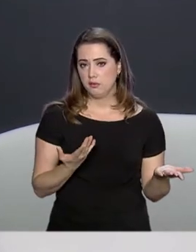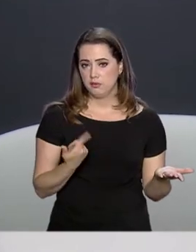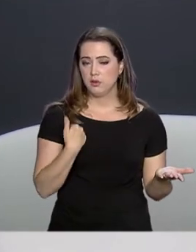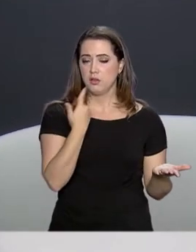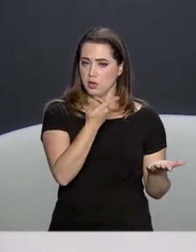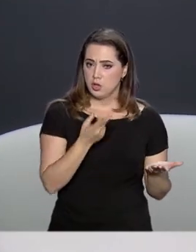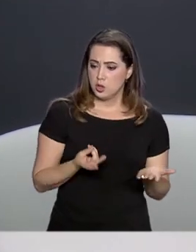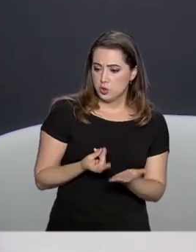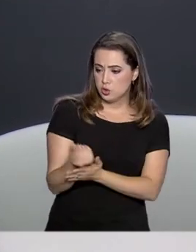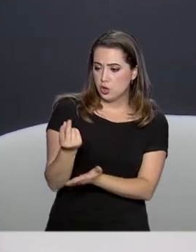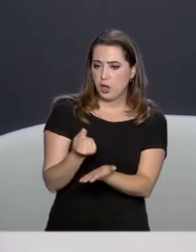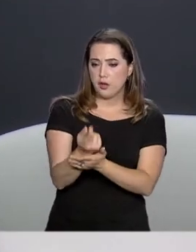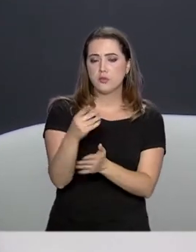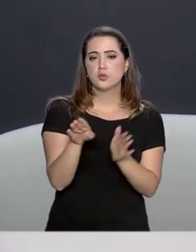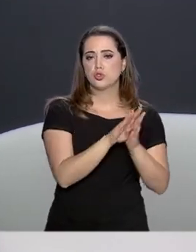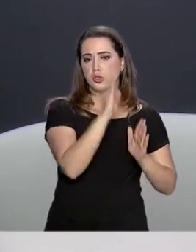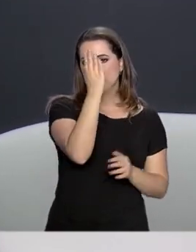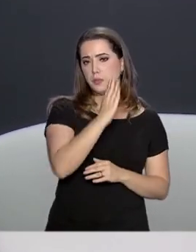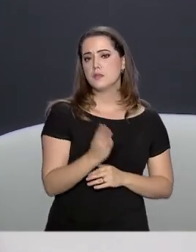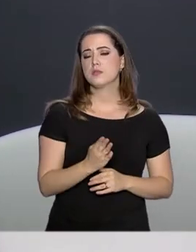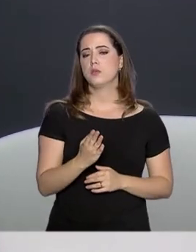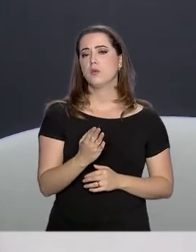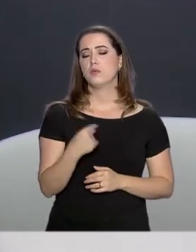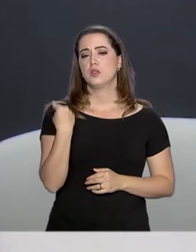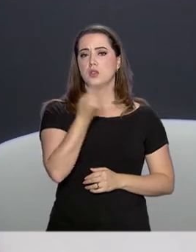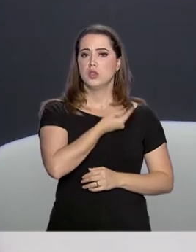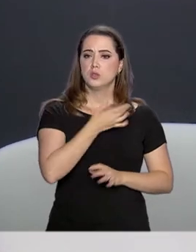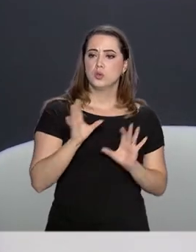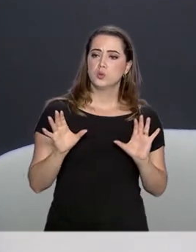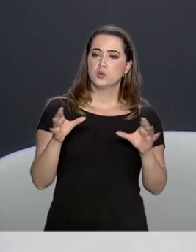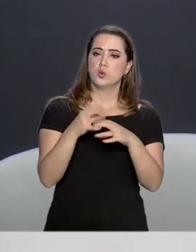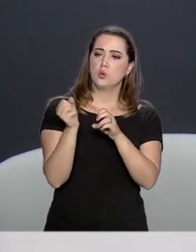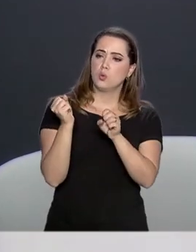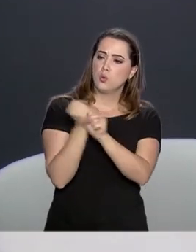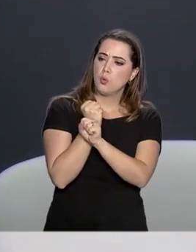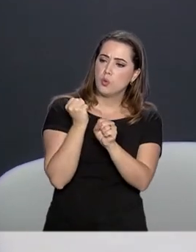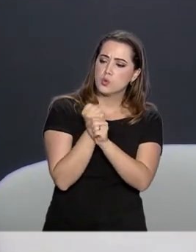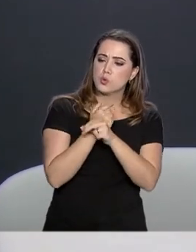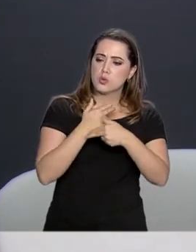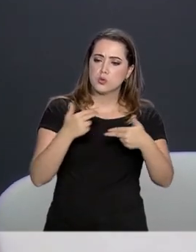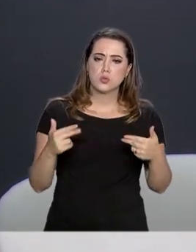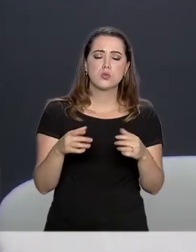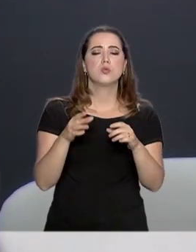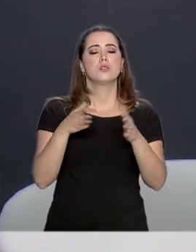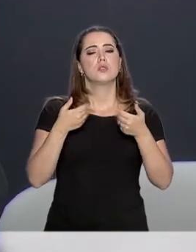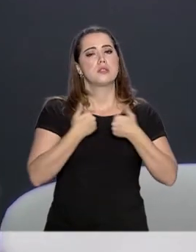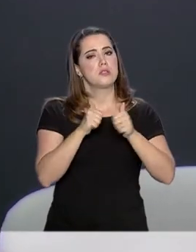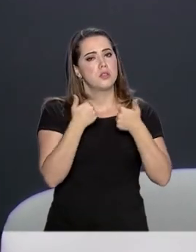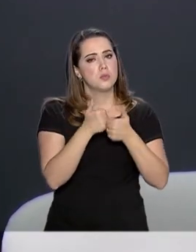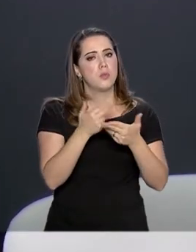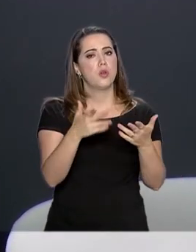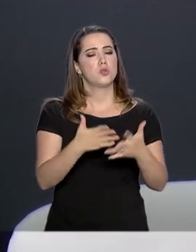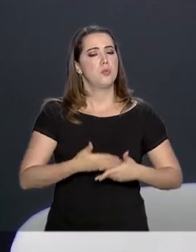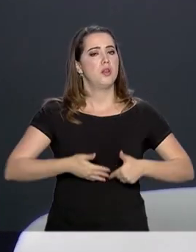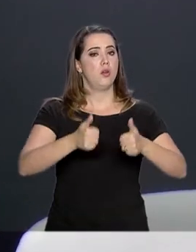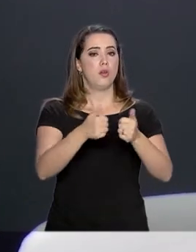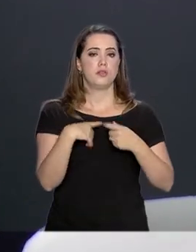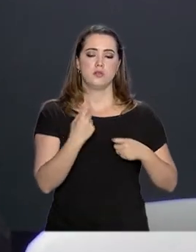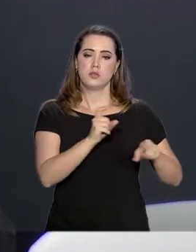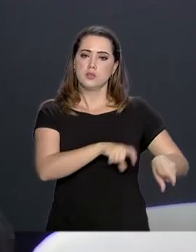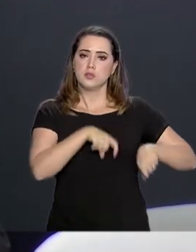investimentos cheguem ao nosso país, que a nossa infraestrutura logística melhore, que a nossa agricultura,